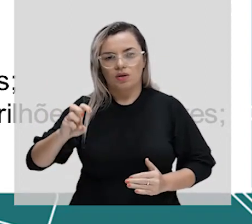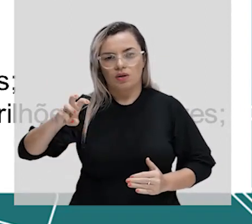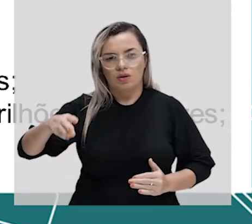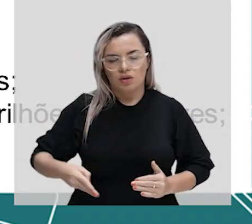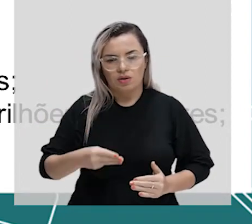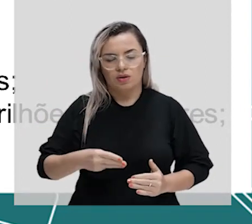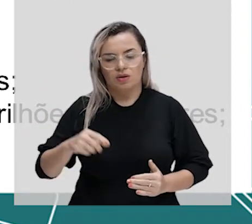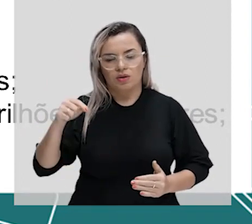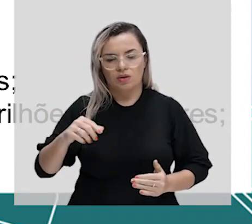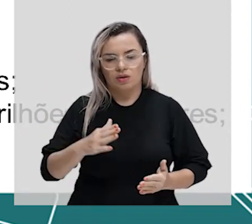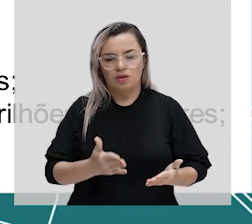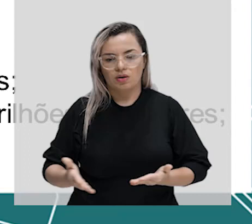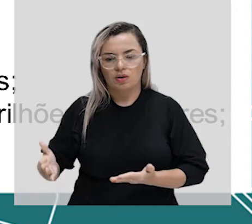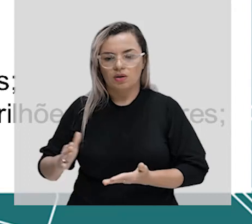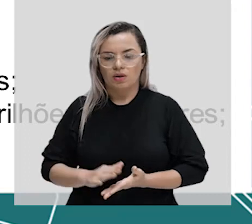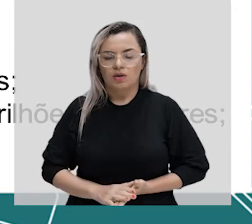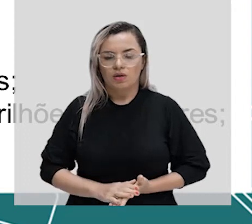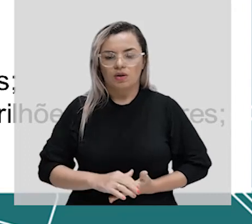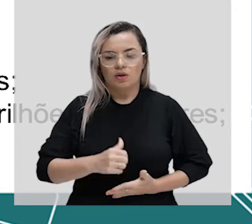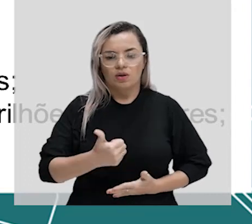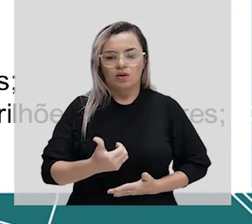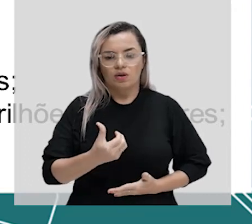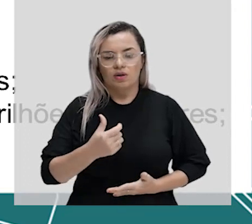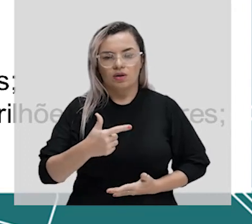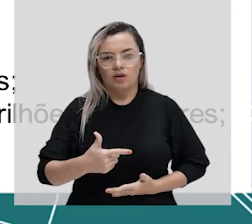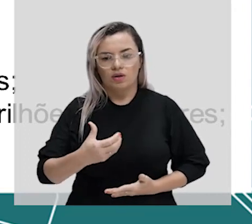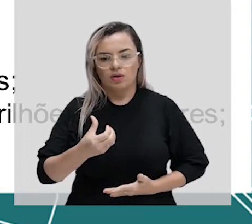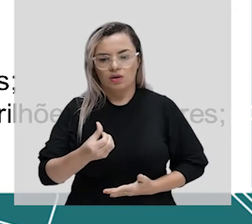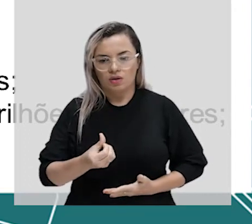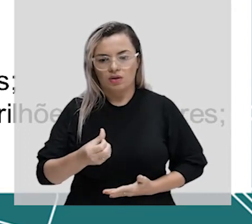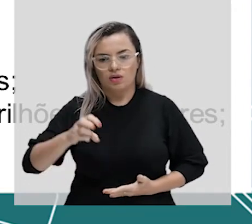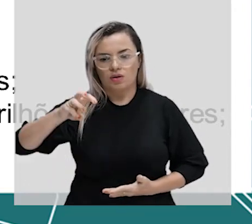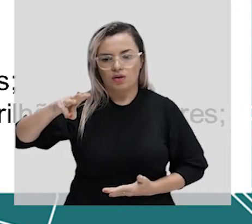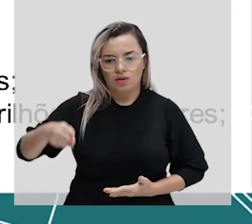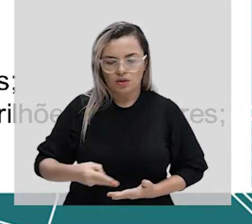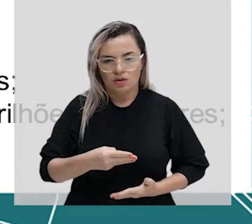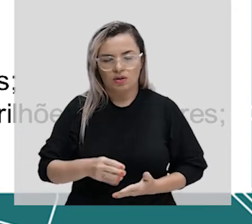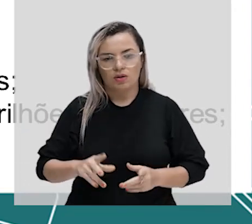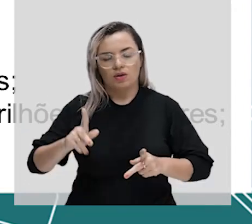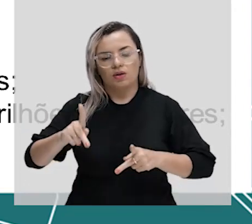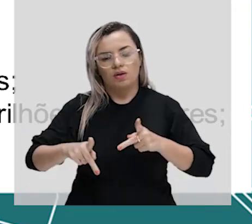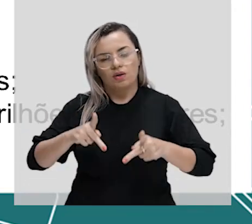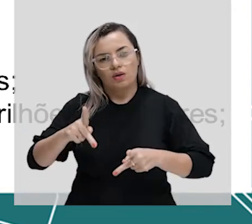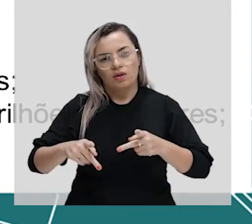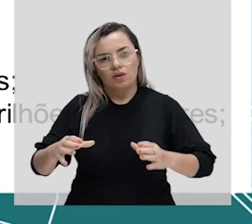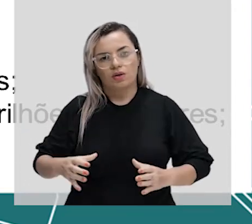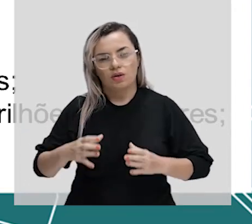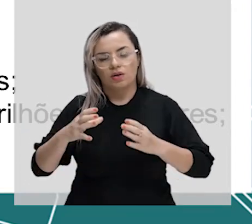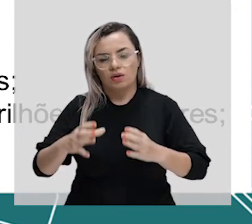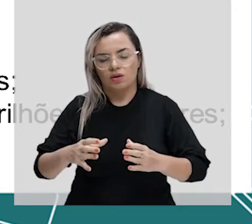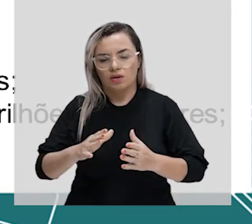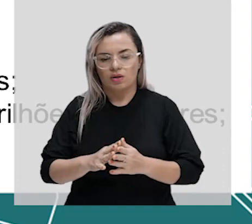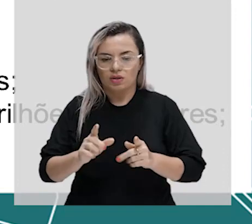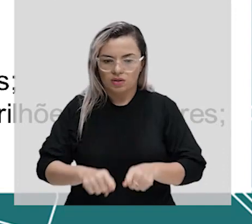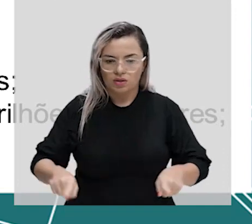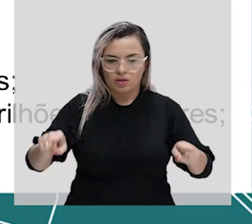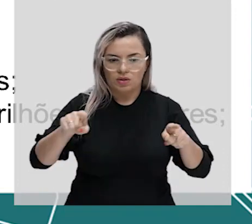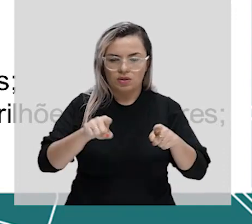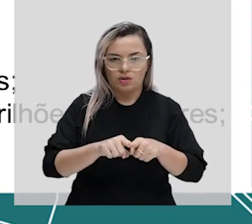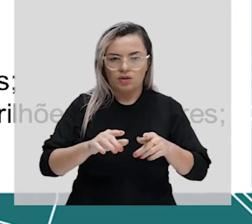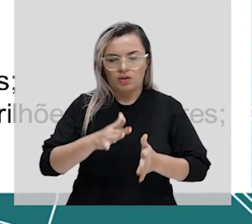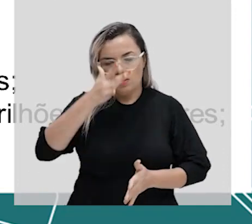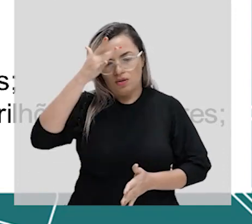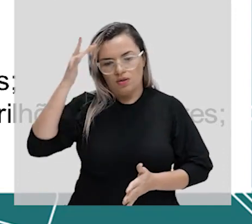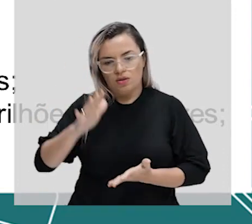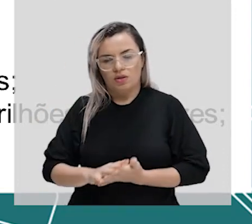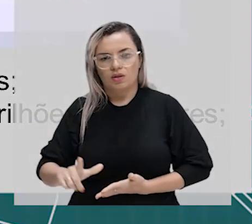é considerado populoso, tá, galera? 126 milhões de habitantes a população japonesa. Mas, principalmente, é um país extremamente povoado, ou seja,